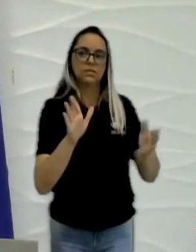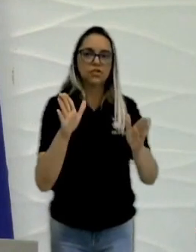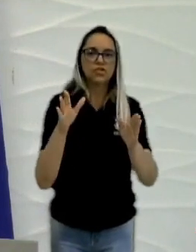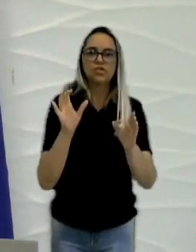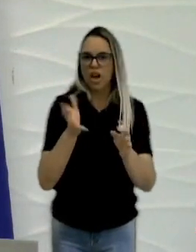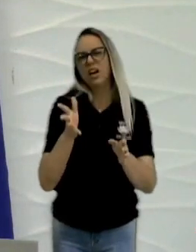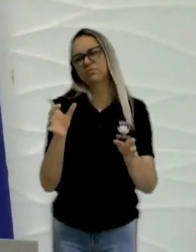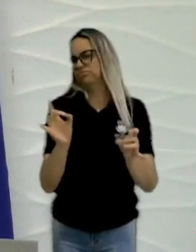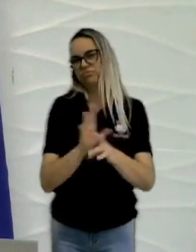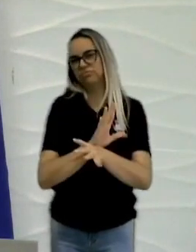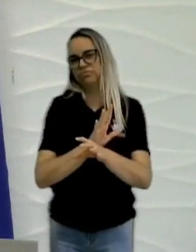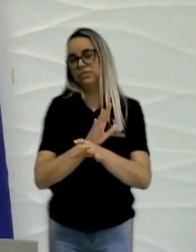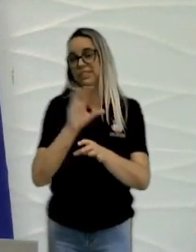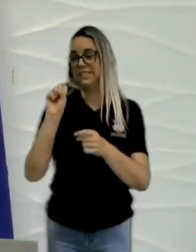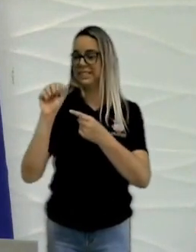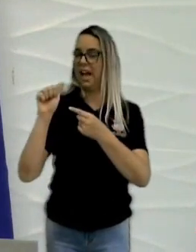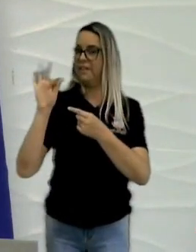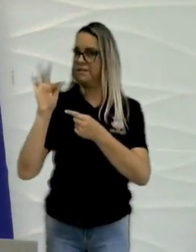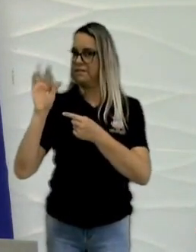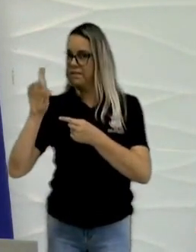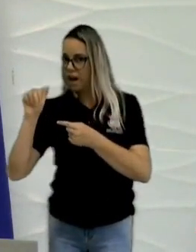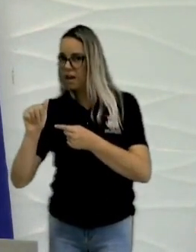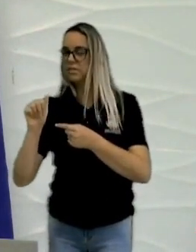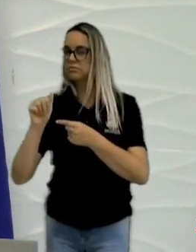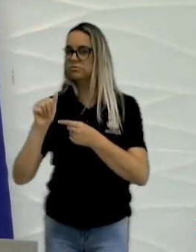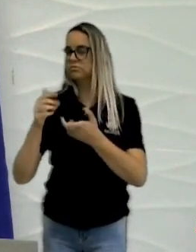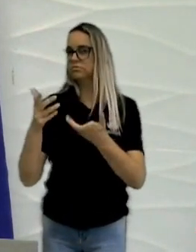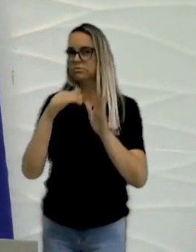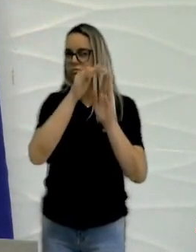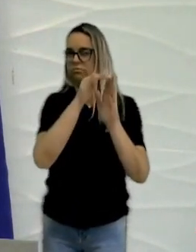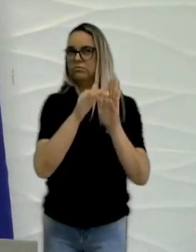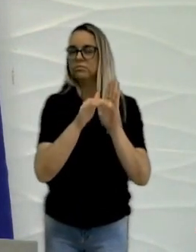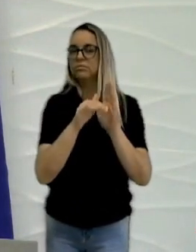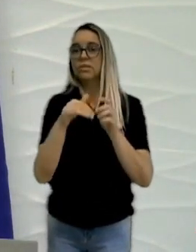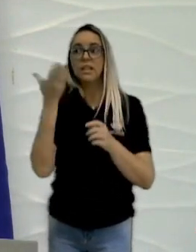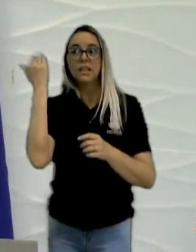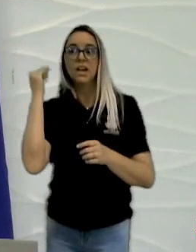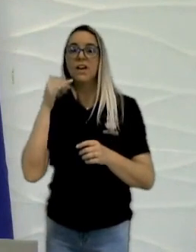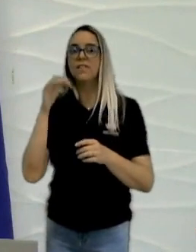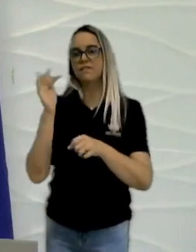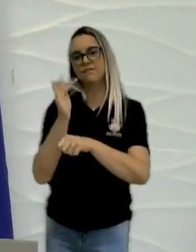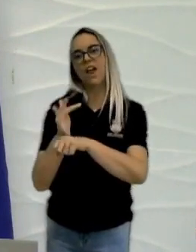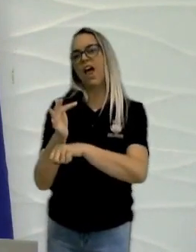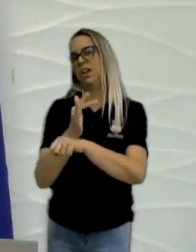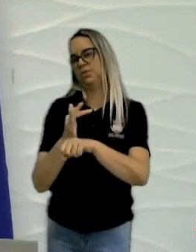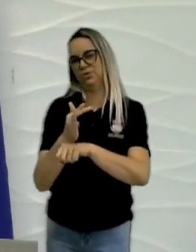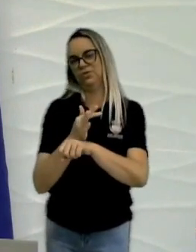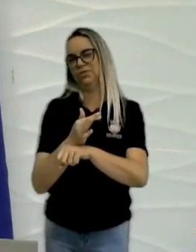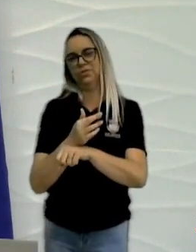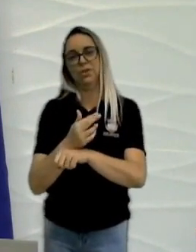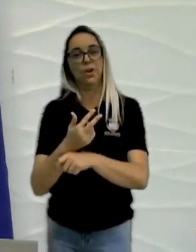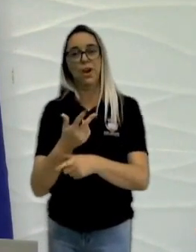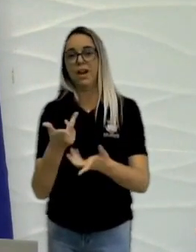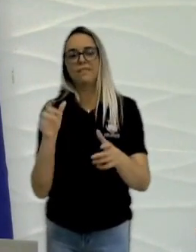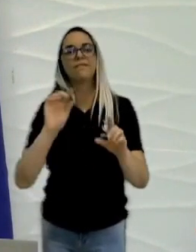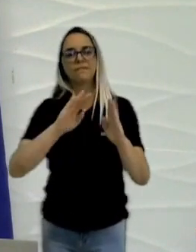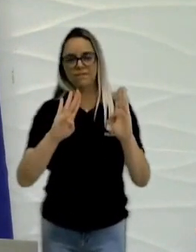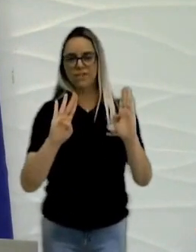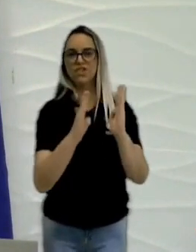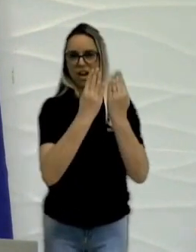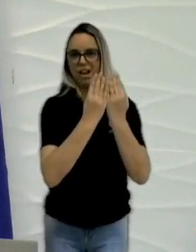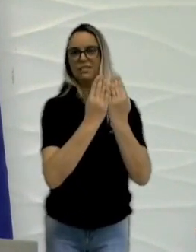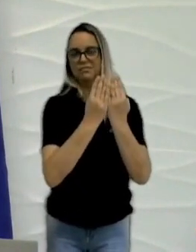14, na verdade dia 9, porque os outros dias foram feriados, então o sindicato não abriu, a gente não conseguiu mais fazer